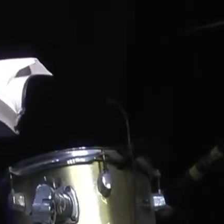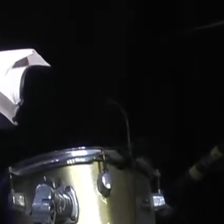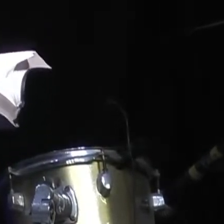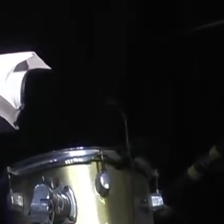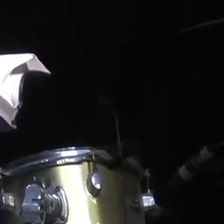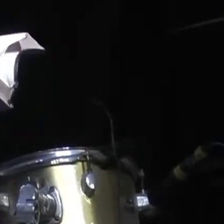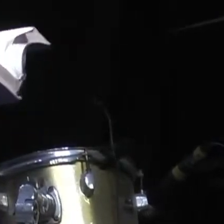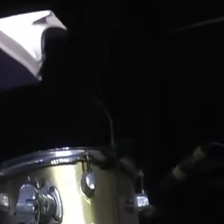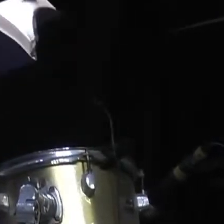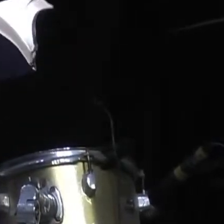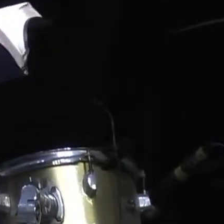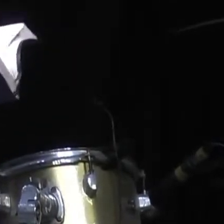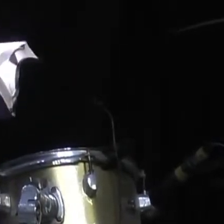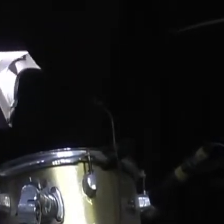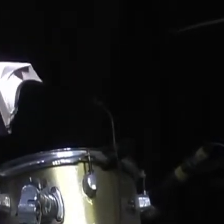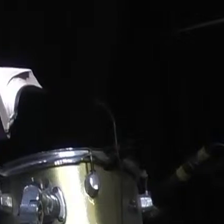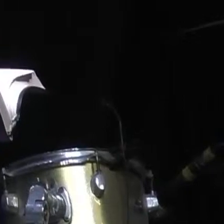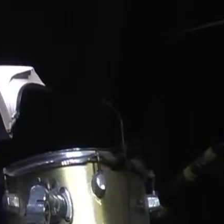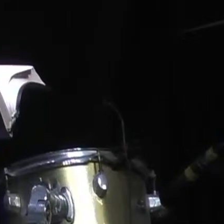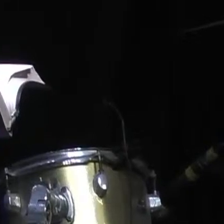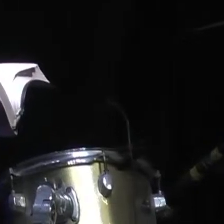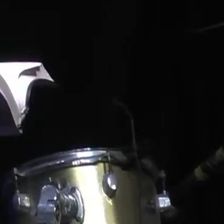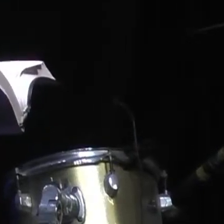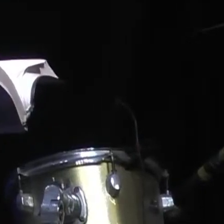Ame essa mulher como Cristo amou a igreja.